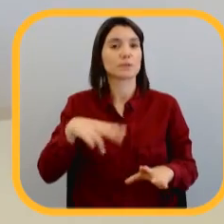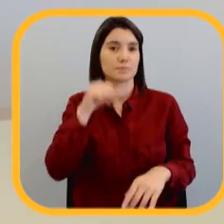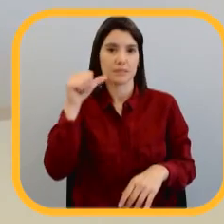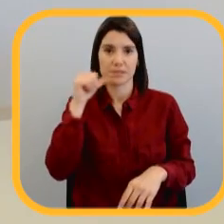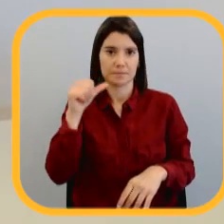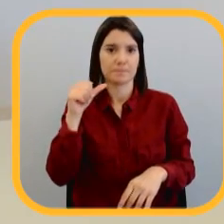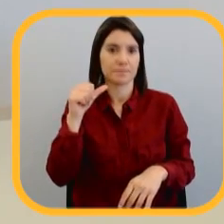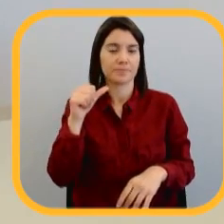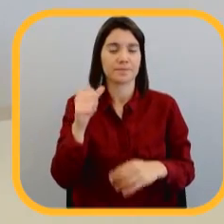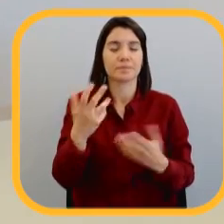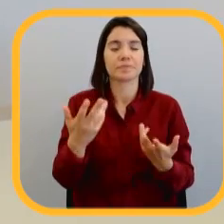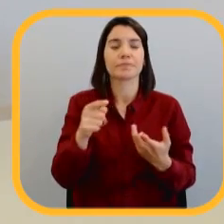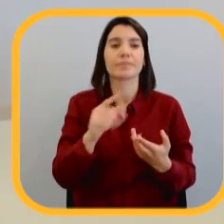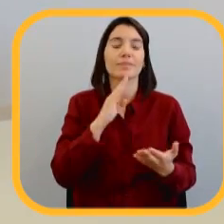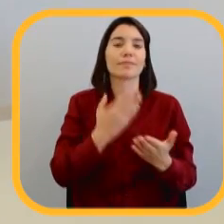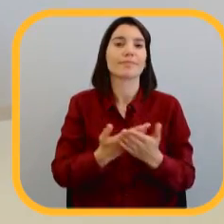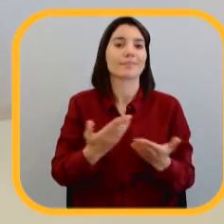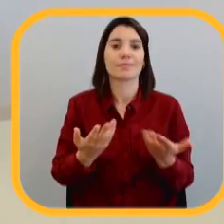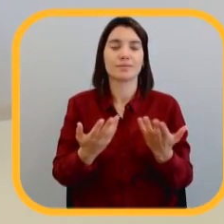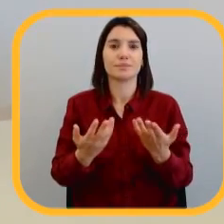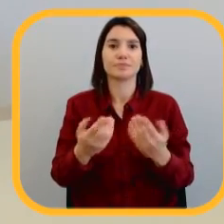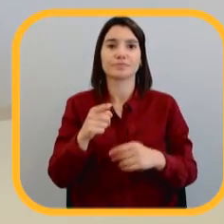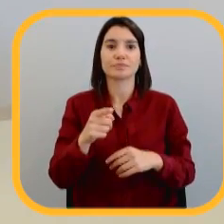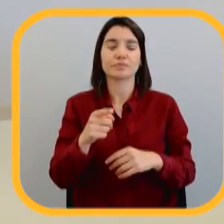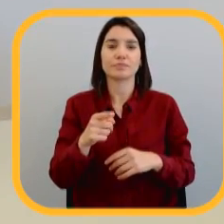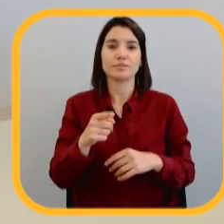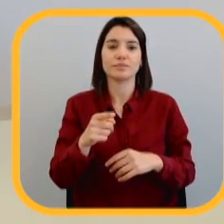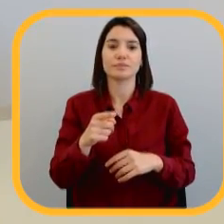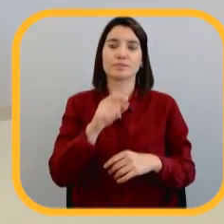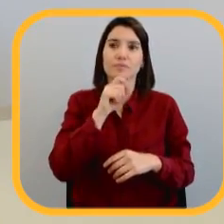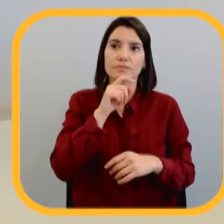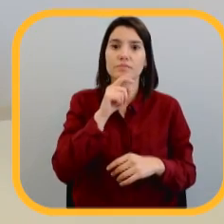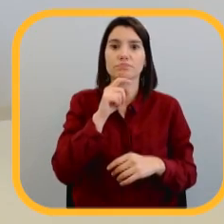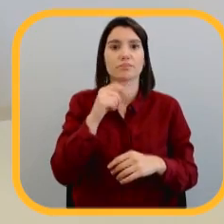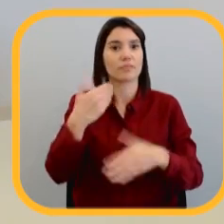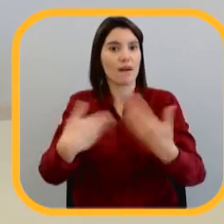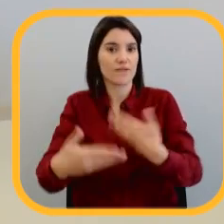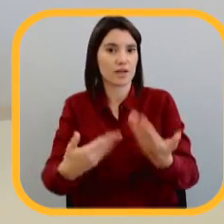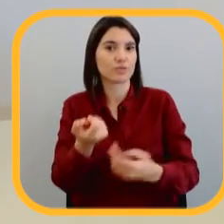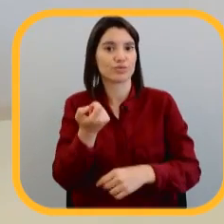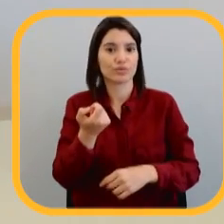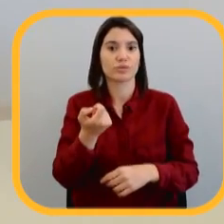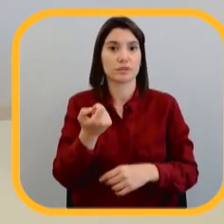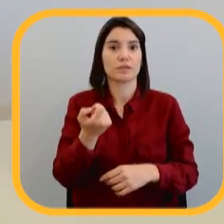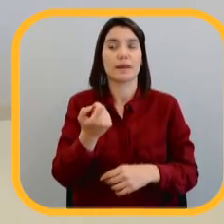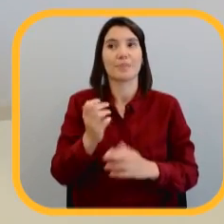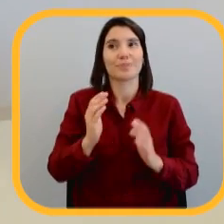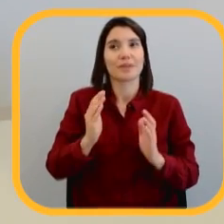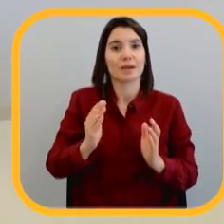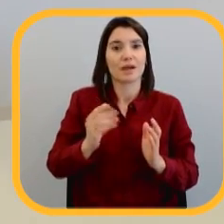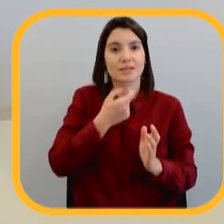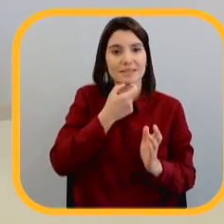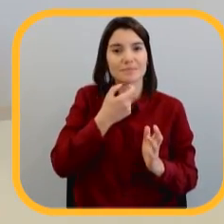mas em Portugal ainda não faz. No fundo, para que isso tivesse algum avanço,